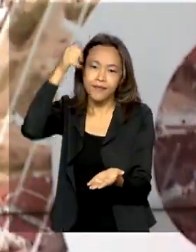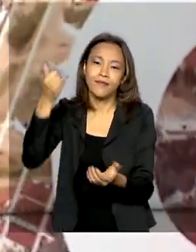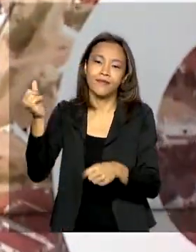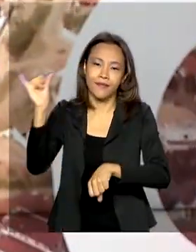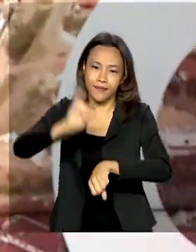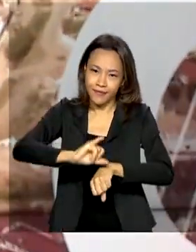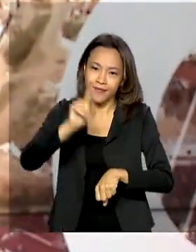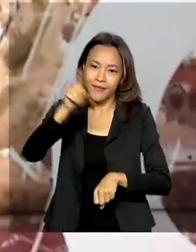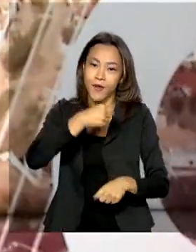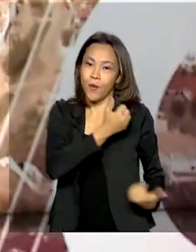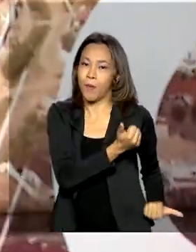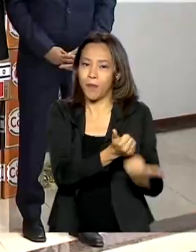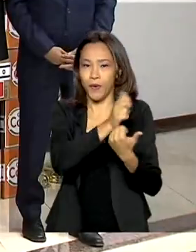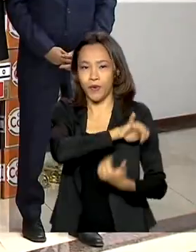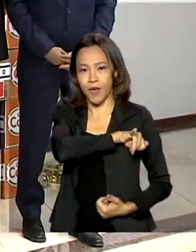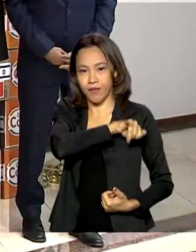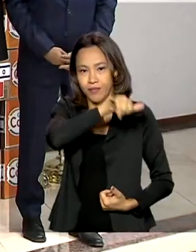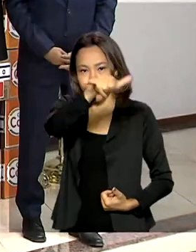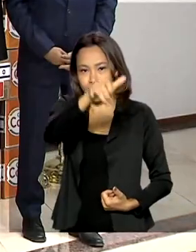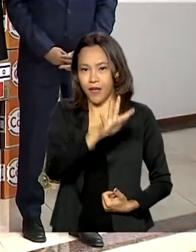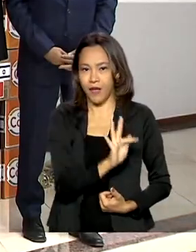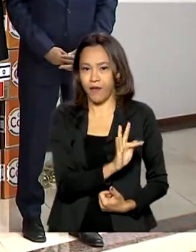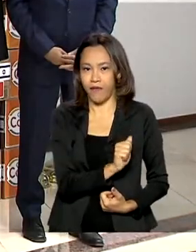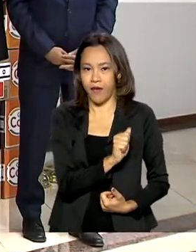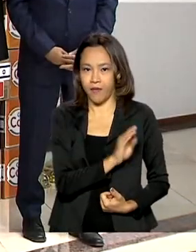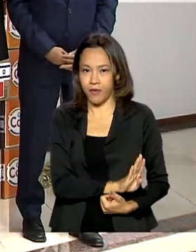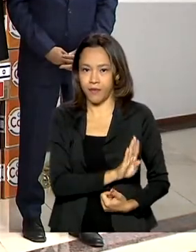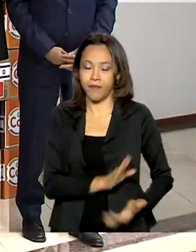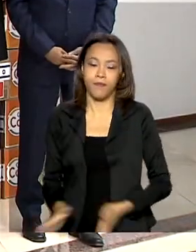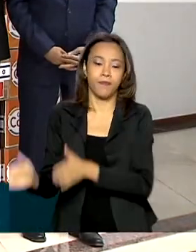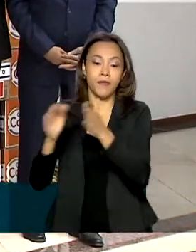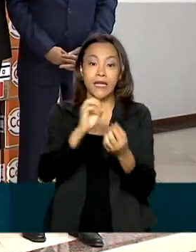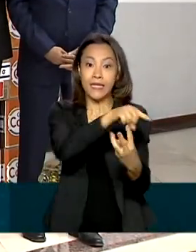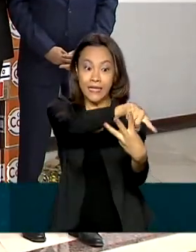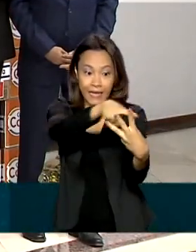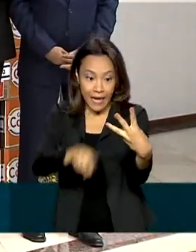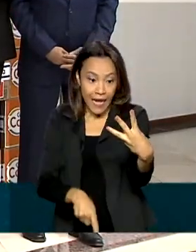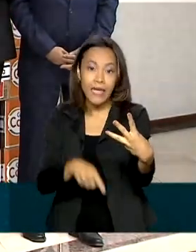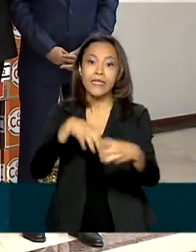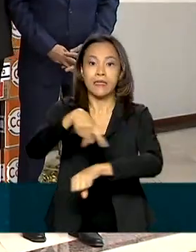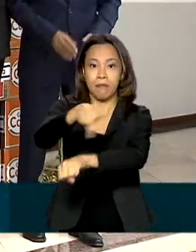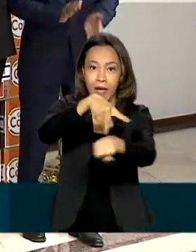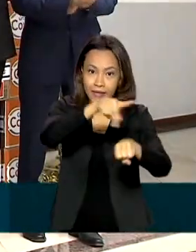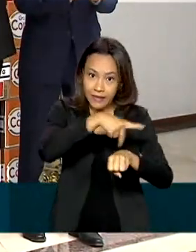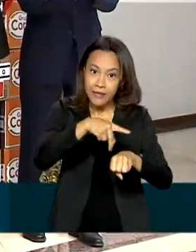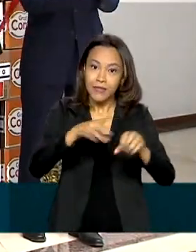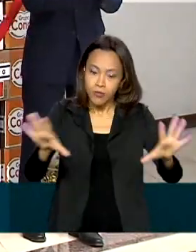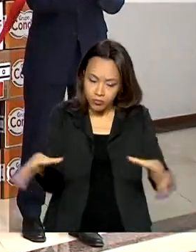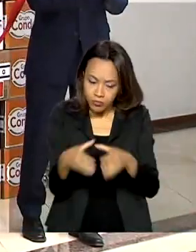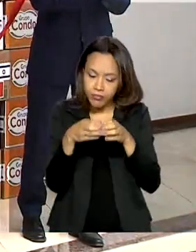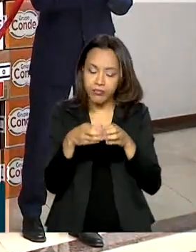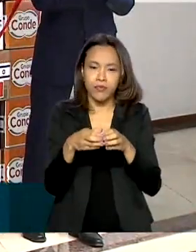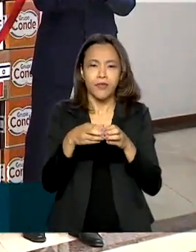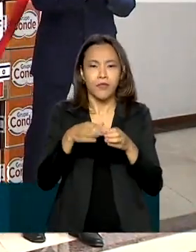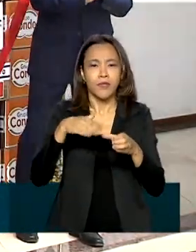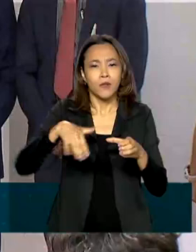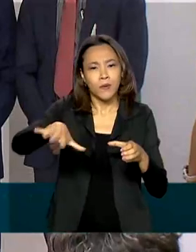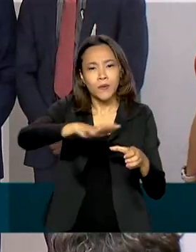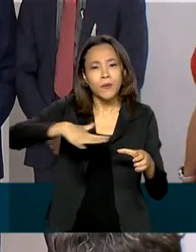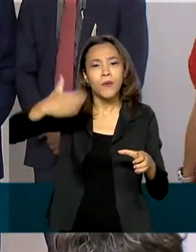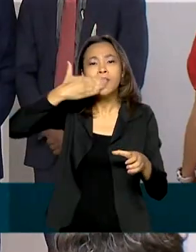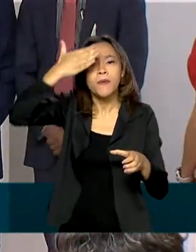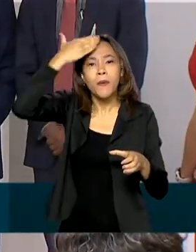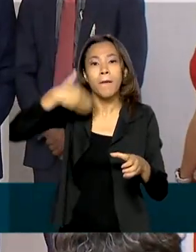Aérea Brasileira. Três países do Oriente Médio se uniram em prol do Amazonas nesse período mais crítico da